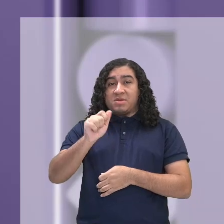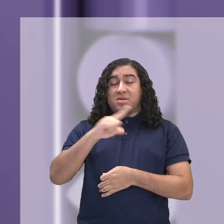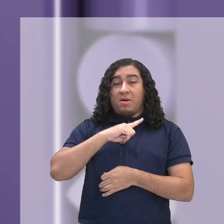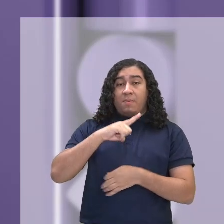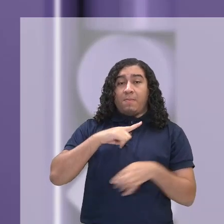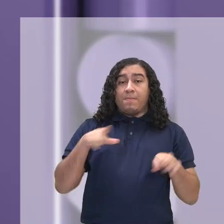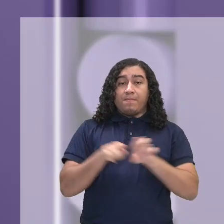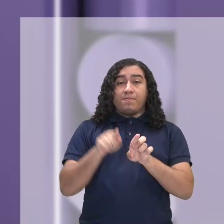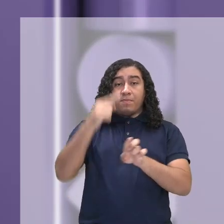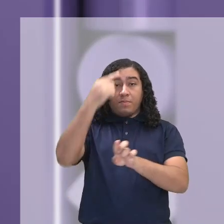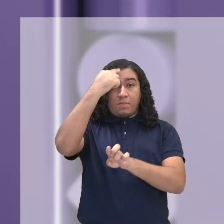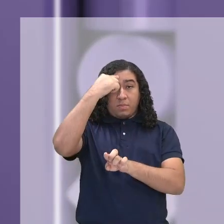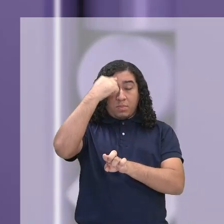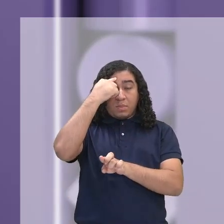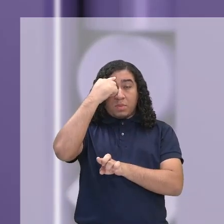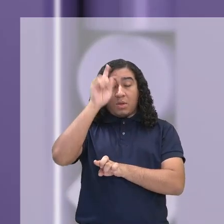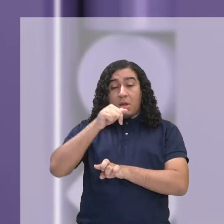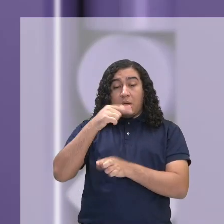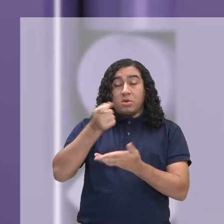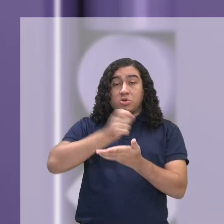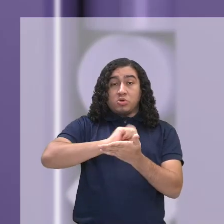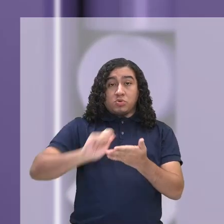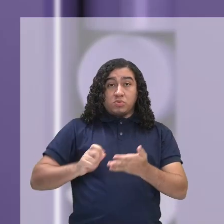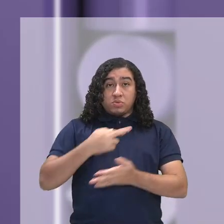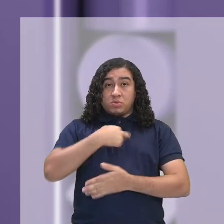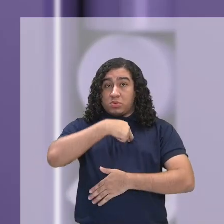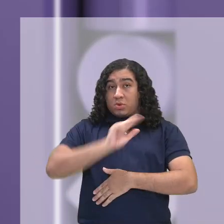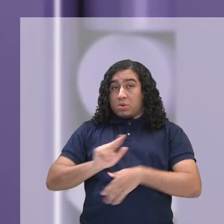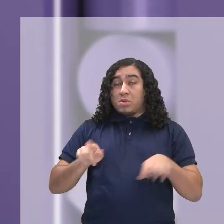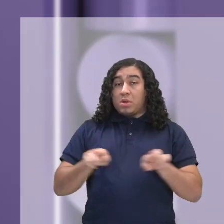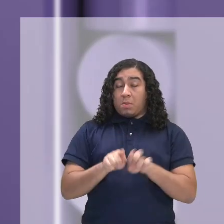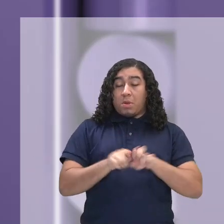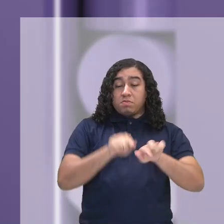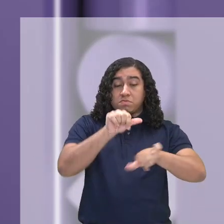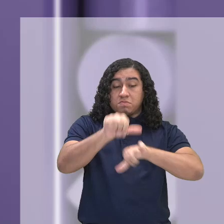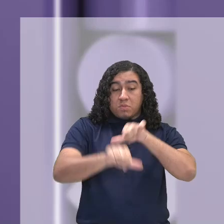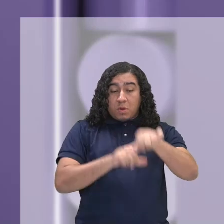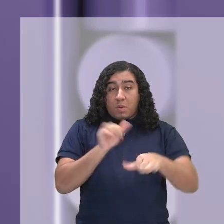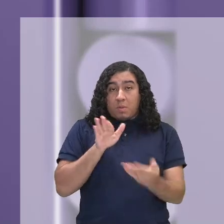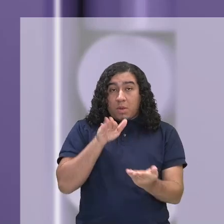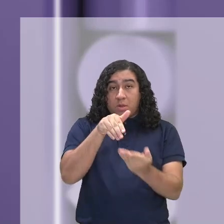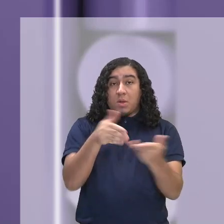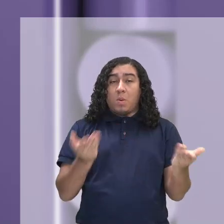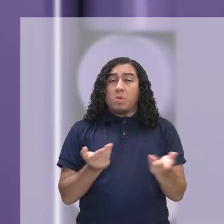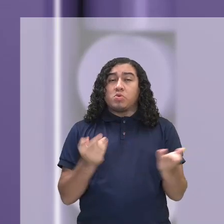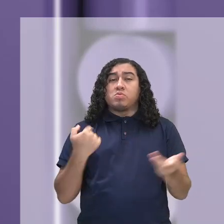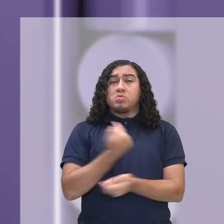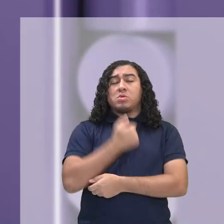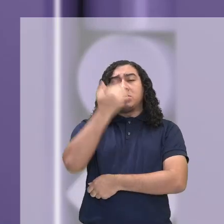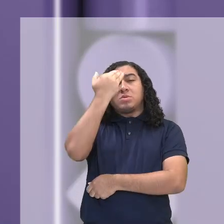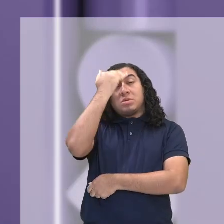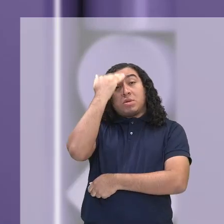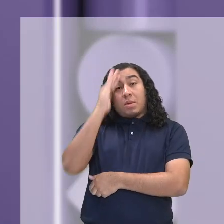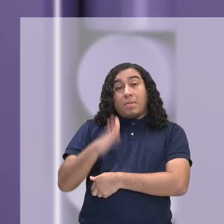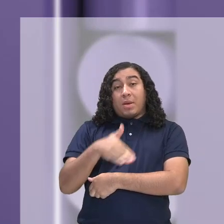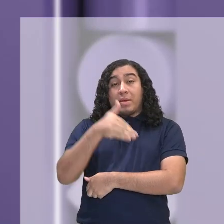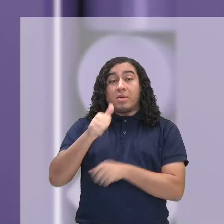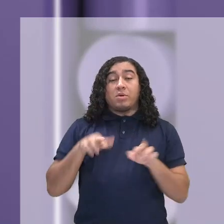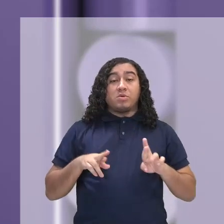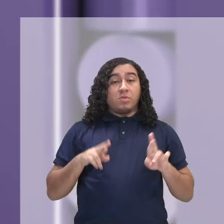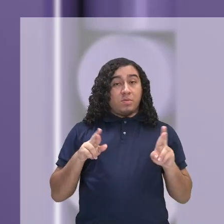religiosos da Escritura Sagrada. Atualizam para o tempo de hoje. Para que a gente possa entender ainda mais essa